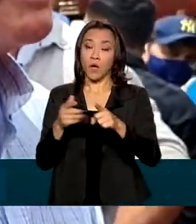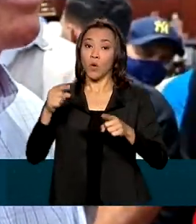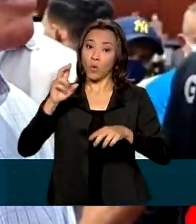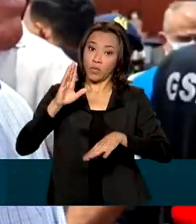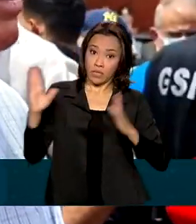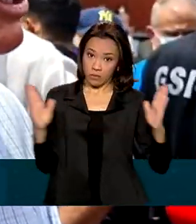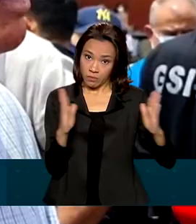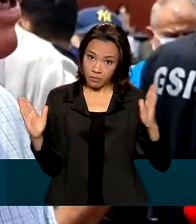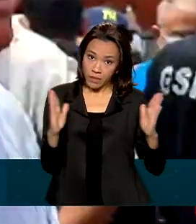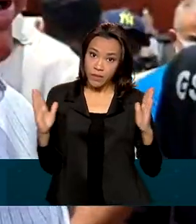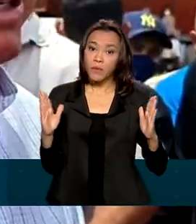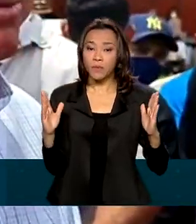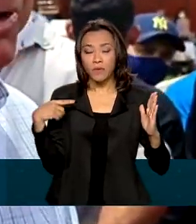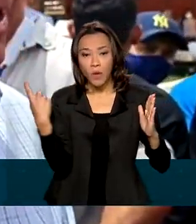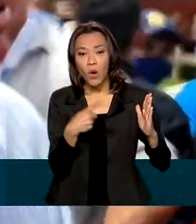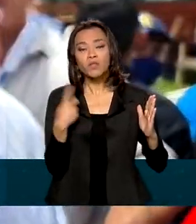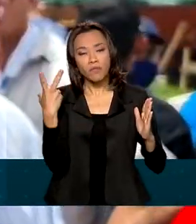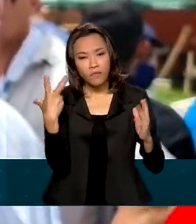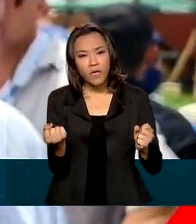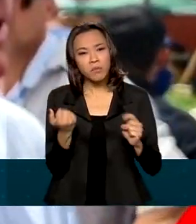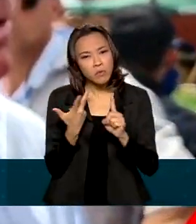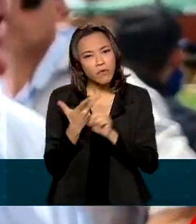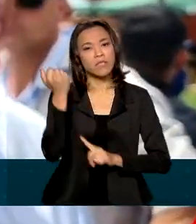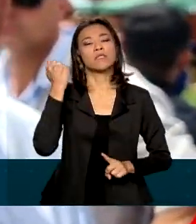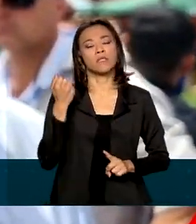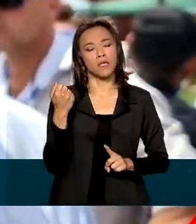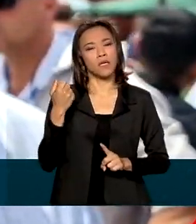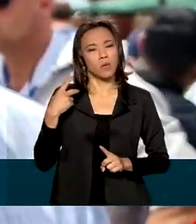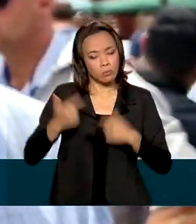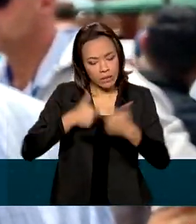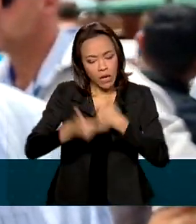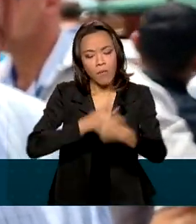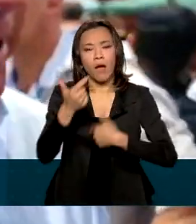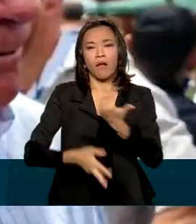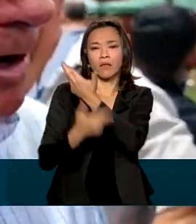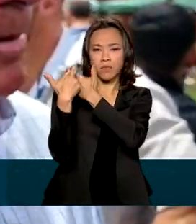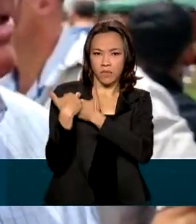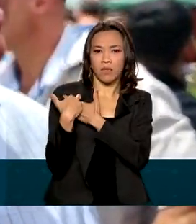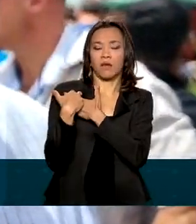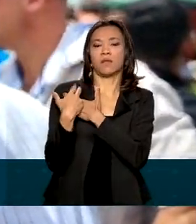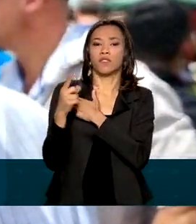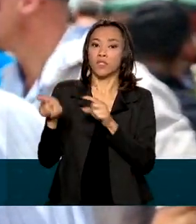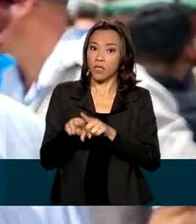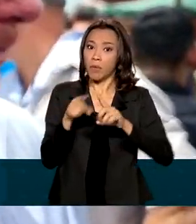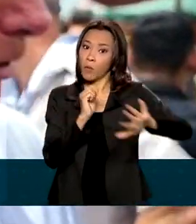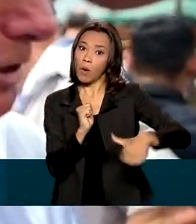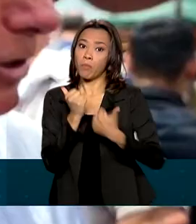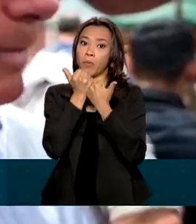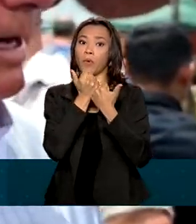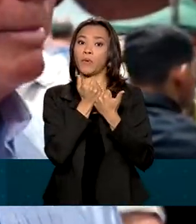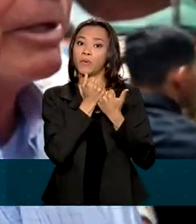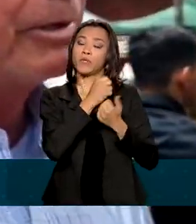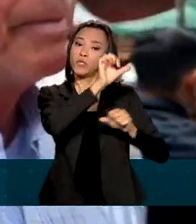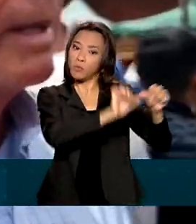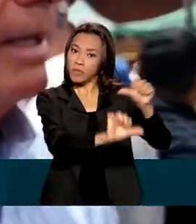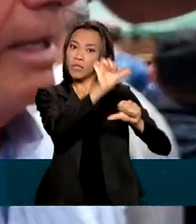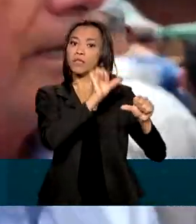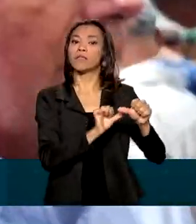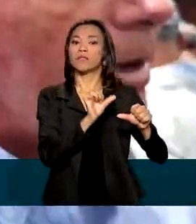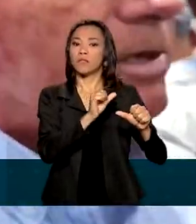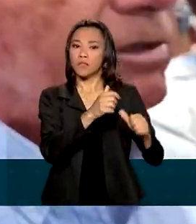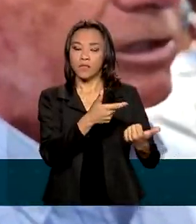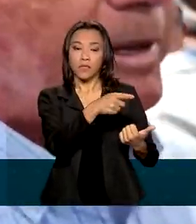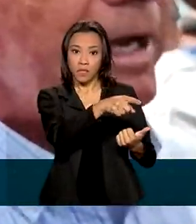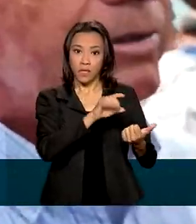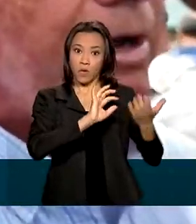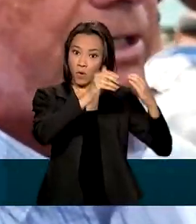momento, que eu espero que passe, com muito trabalho, com muita responsabilidade, em cima de reformas, como elogio ao parlamento,